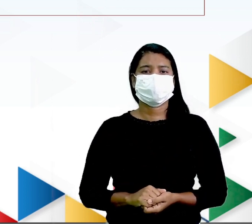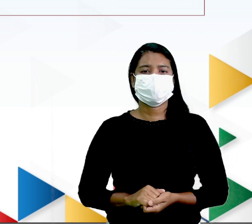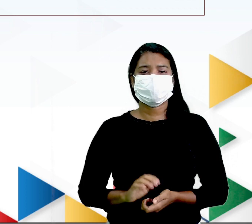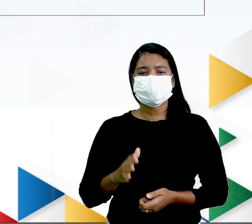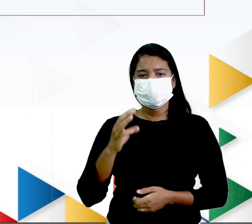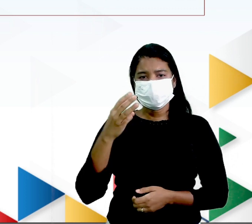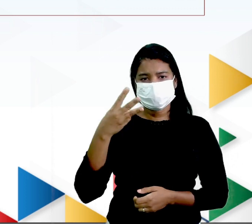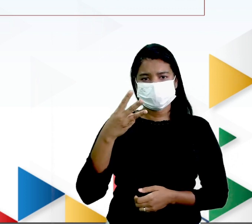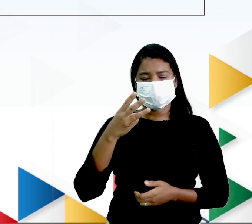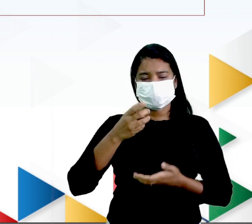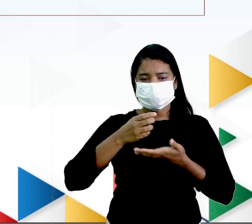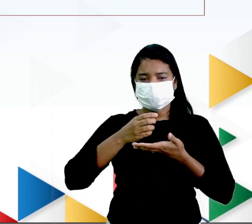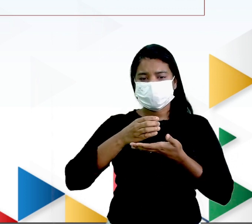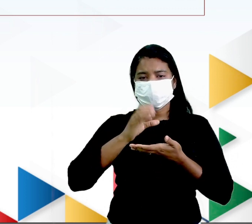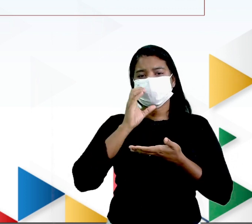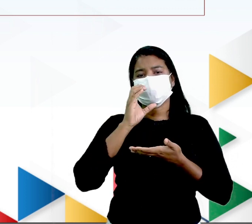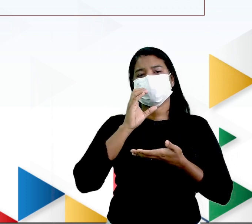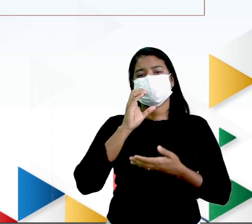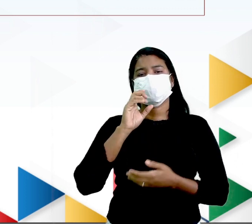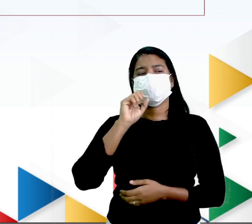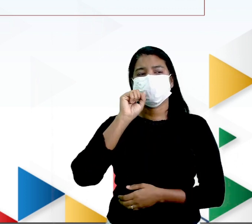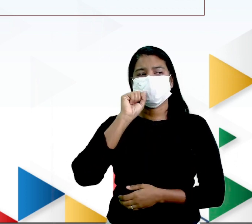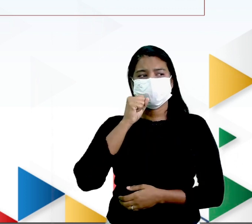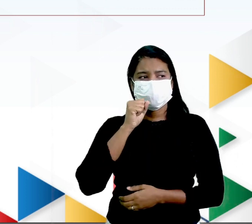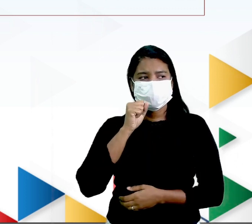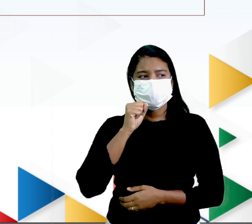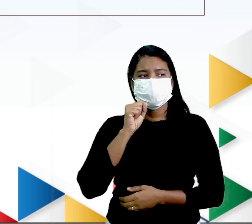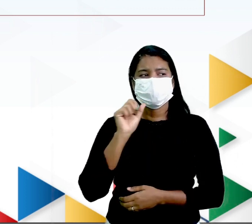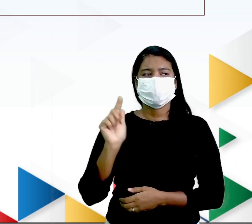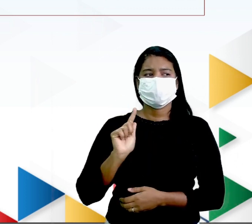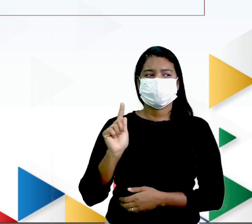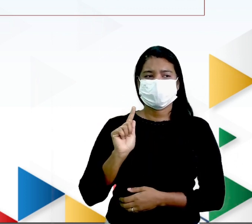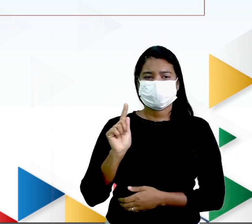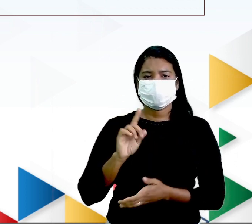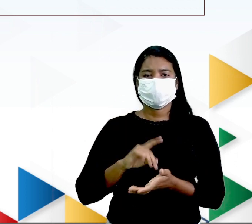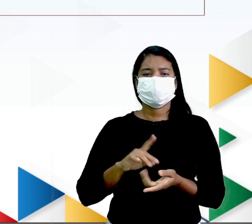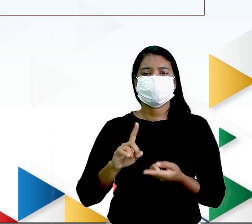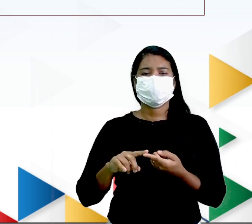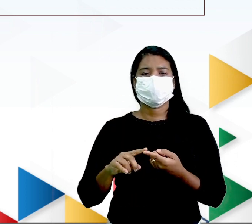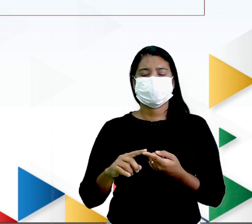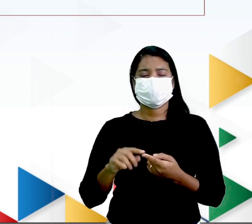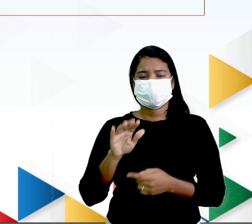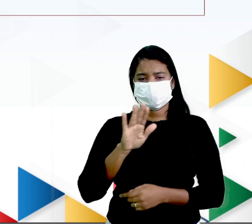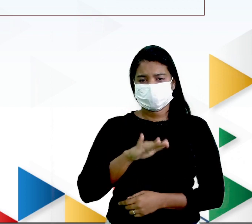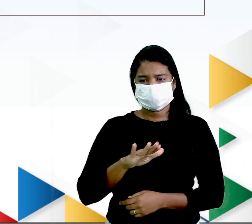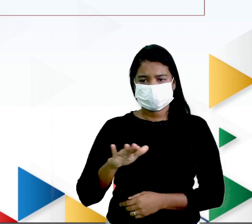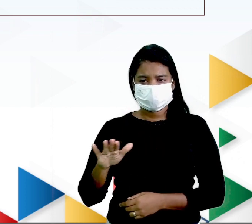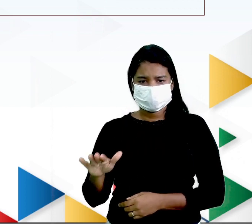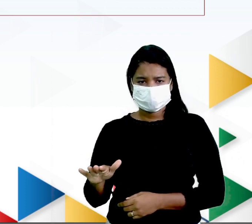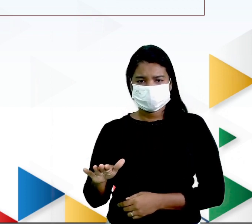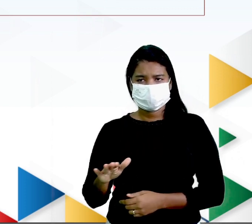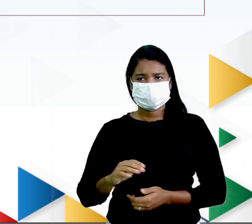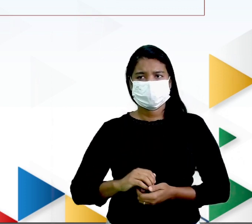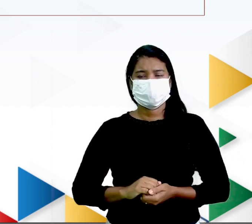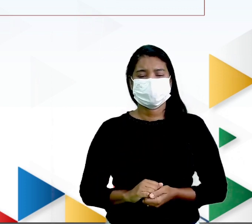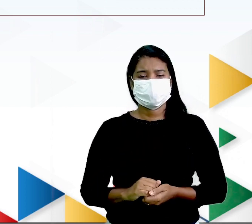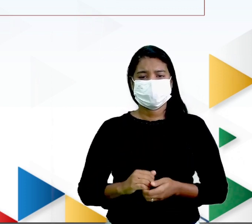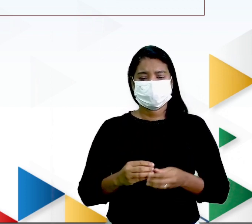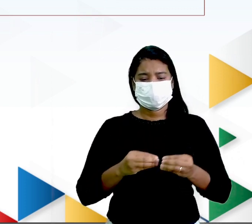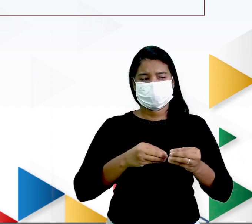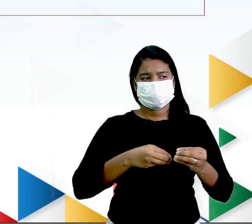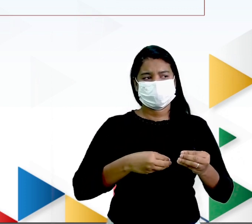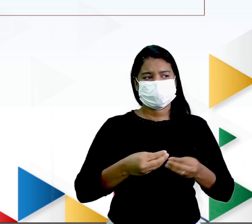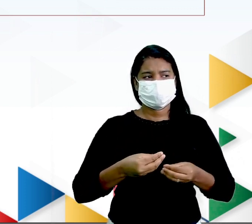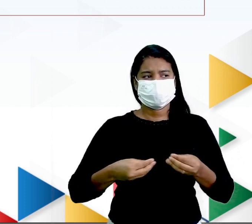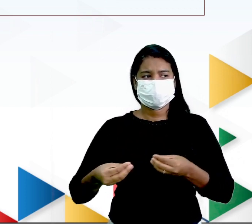3 copos. Então, seriam 3 copos de suco ou de refrigerante por criança. Aí você estaria fazendo uma partilha, tá